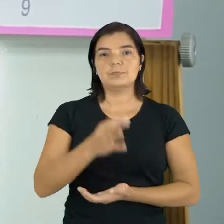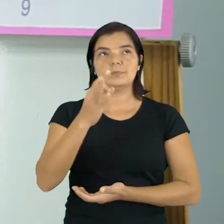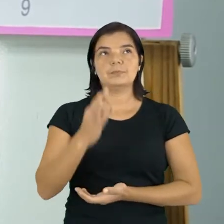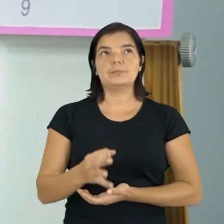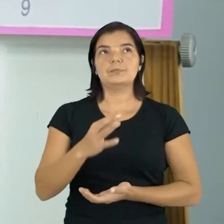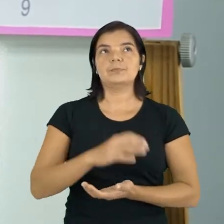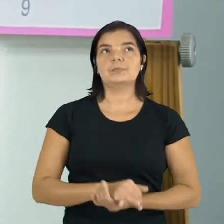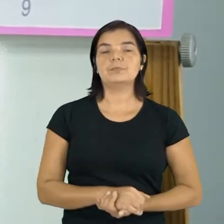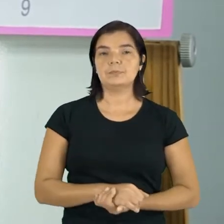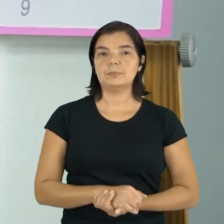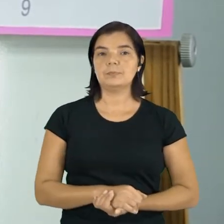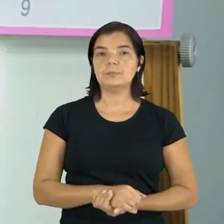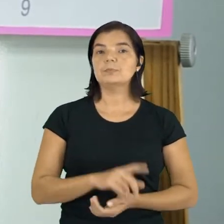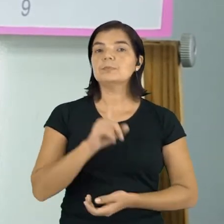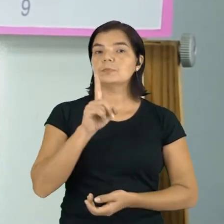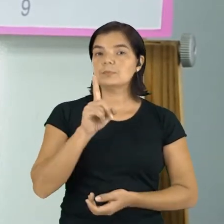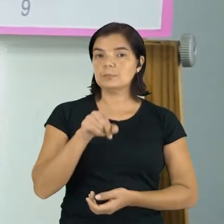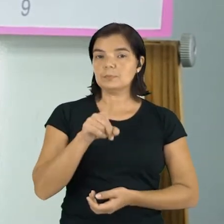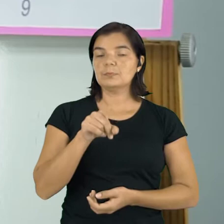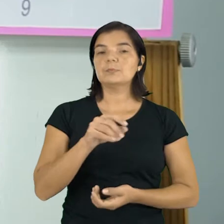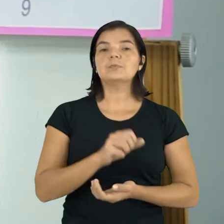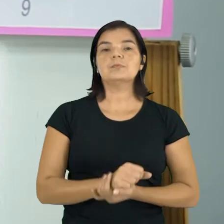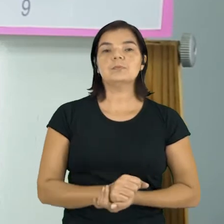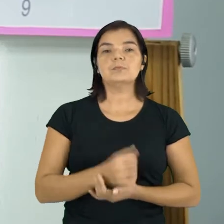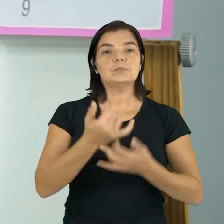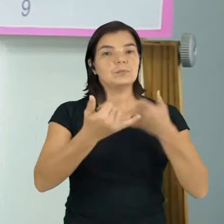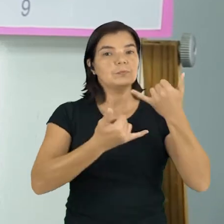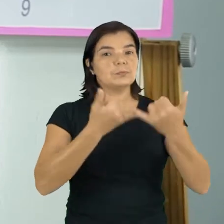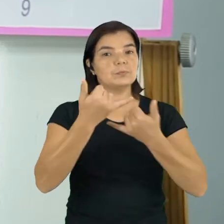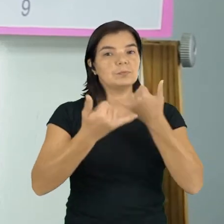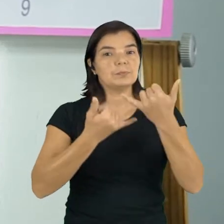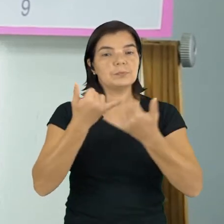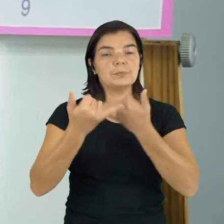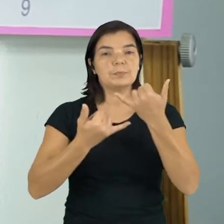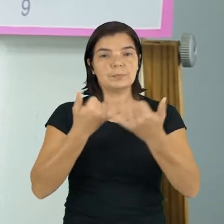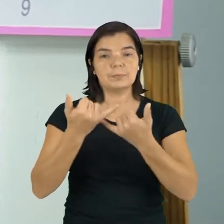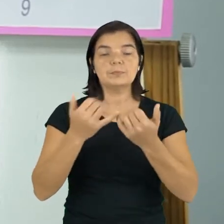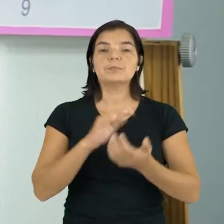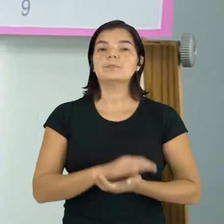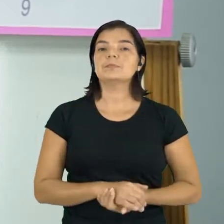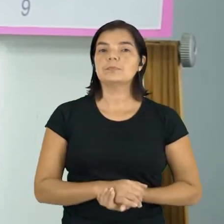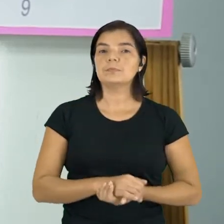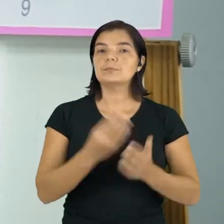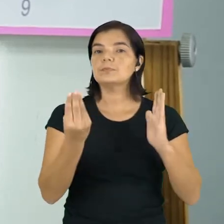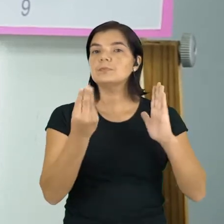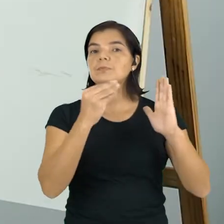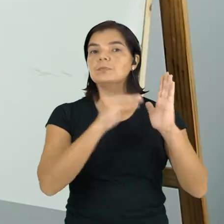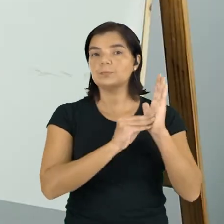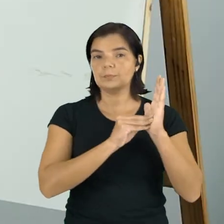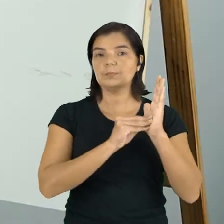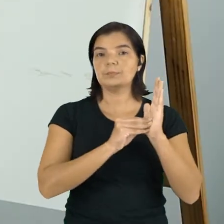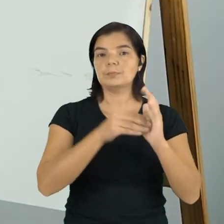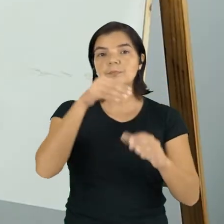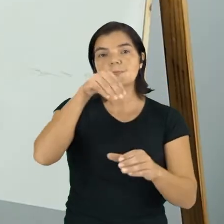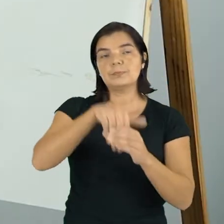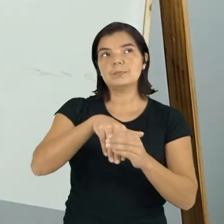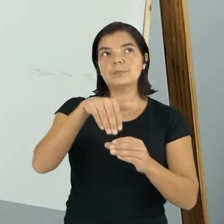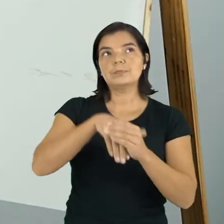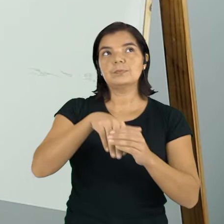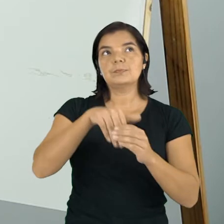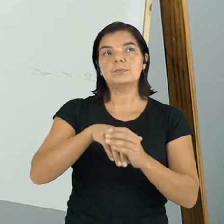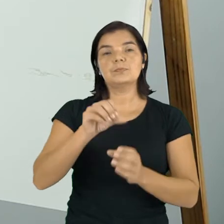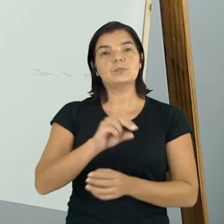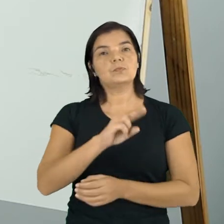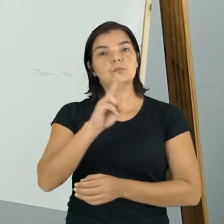Certinho? Então, esses foram os brinquedos que foram colocados em uma